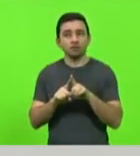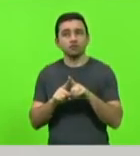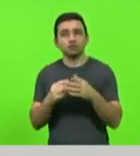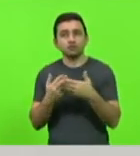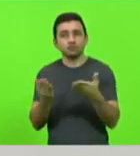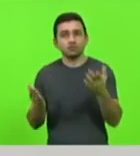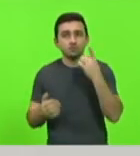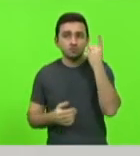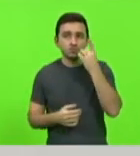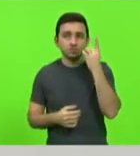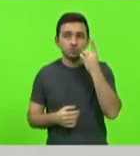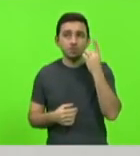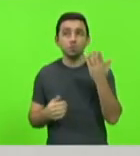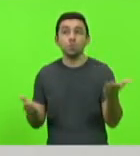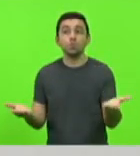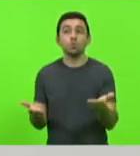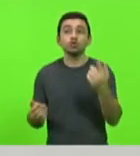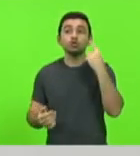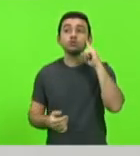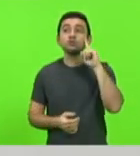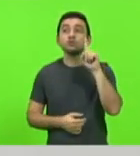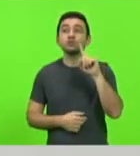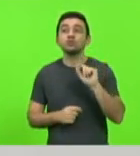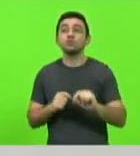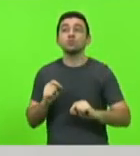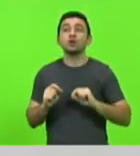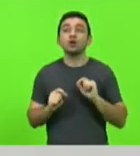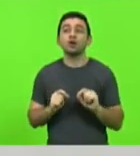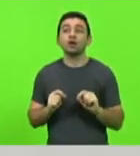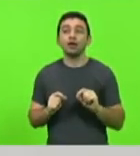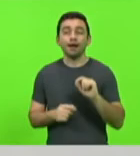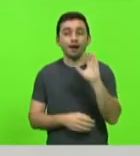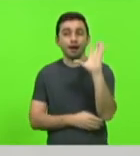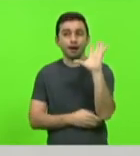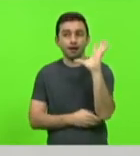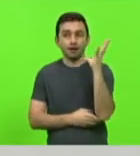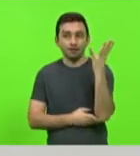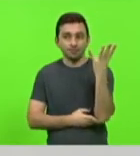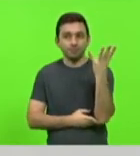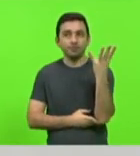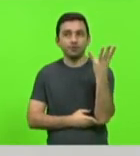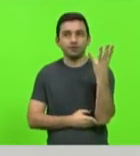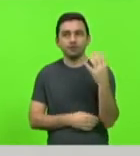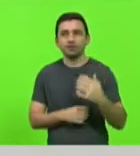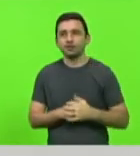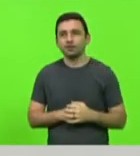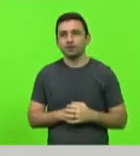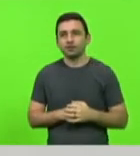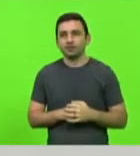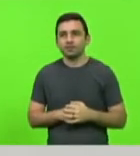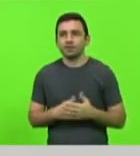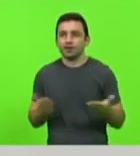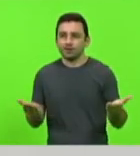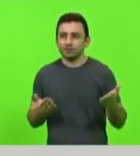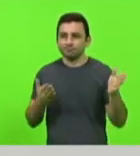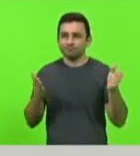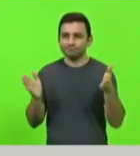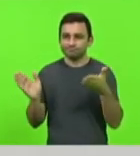deputados. Hoje é o dia da árvore. Então vamos começar com um